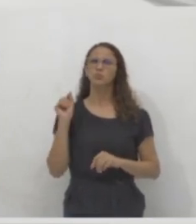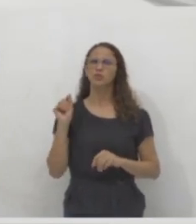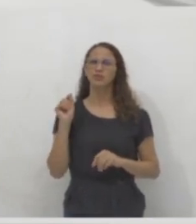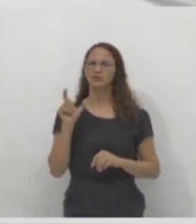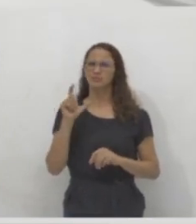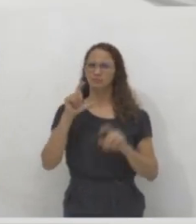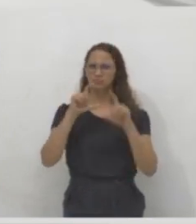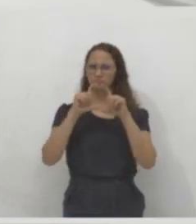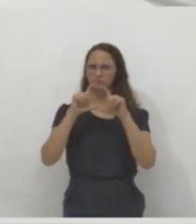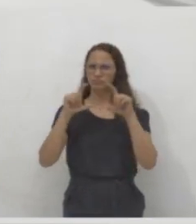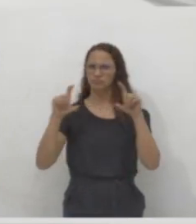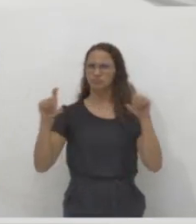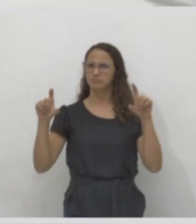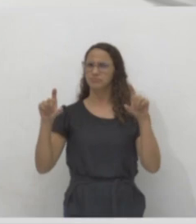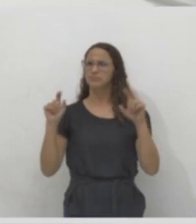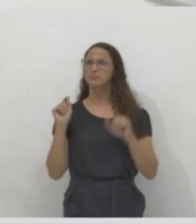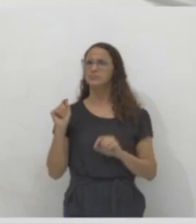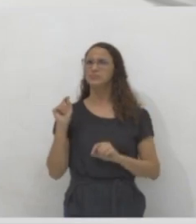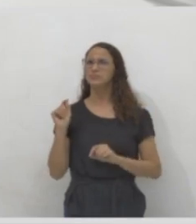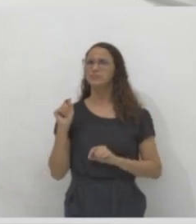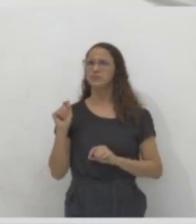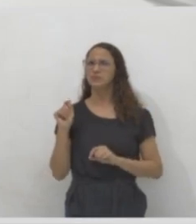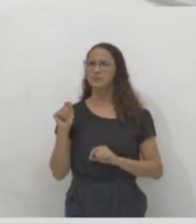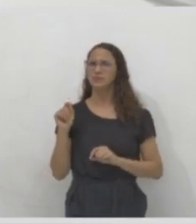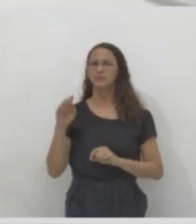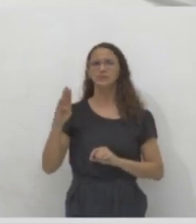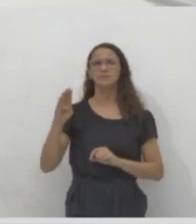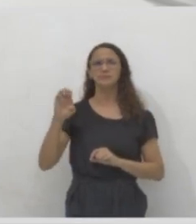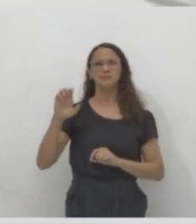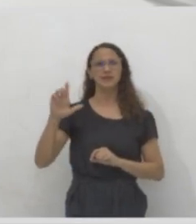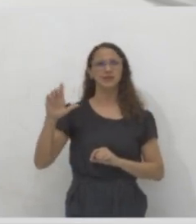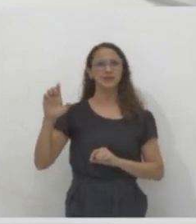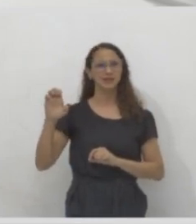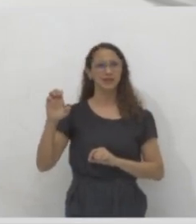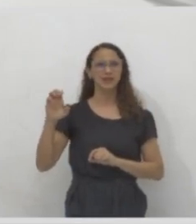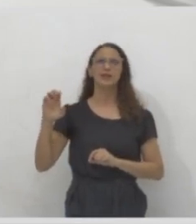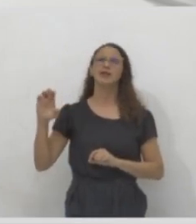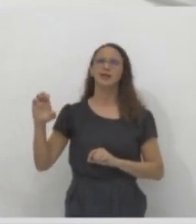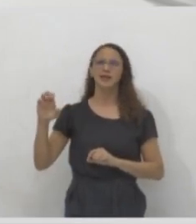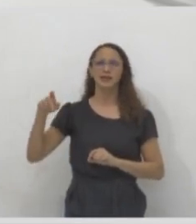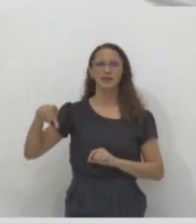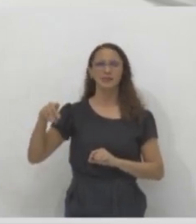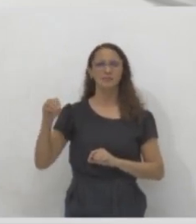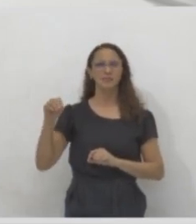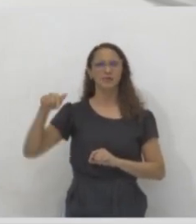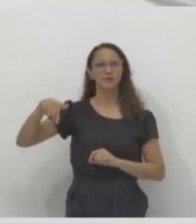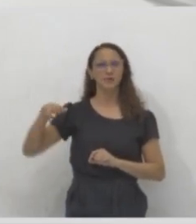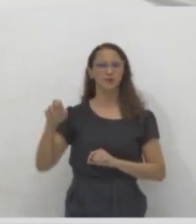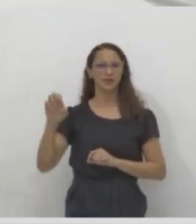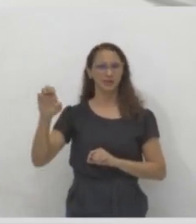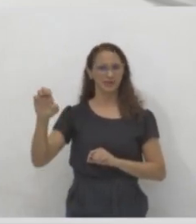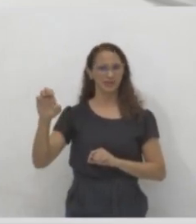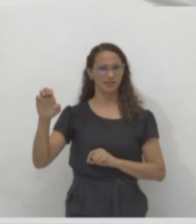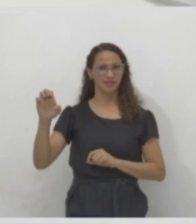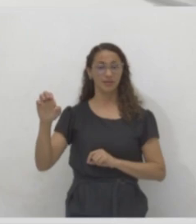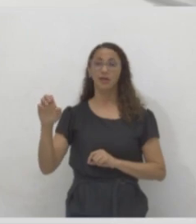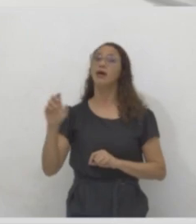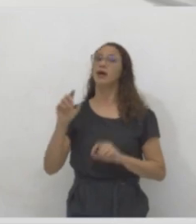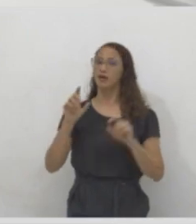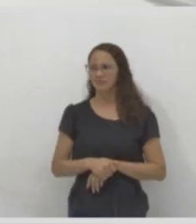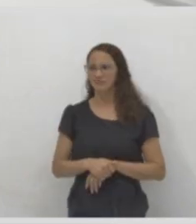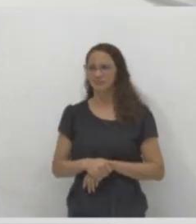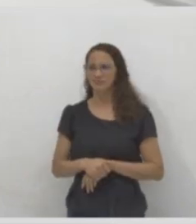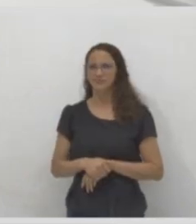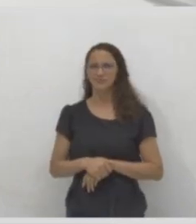esse termo Belle Époque? Né? O que é a Belle Époque? Belle Époque é um termo francês,